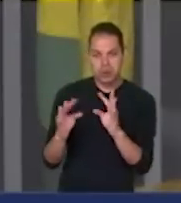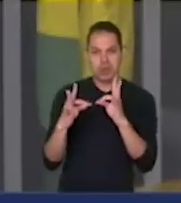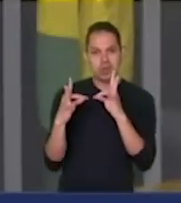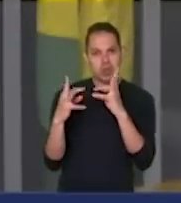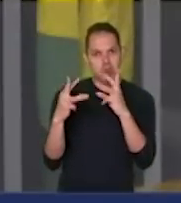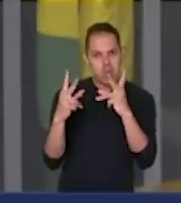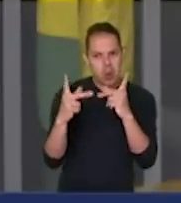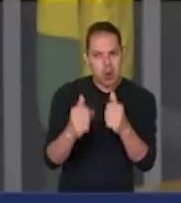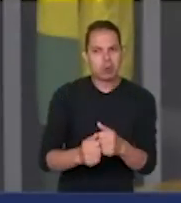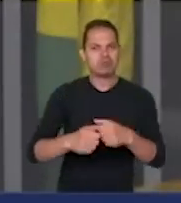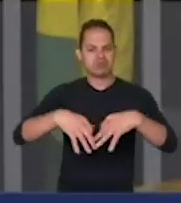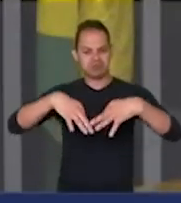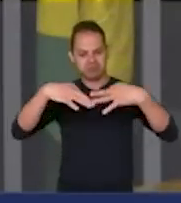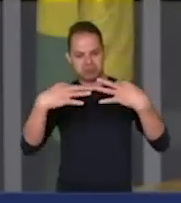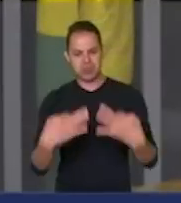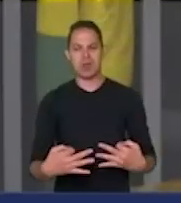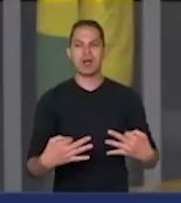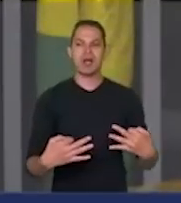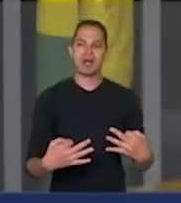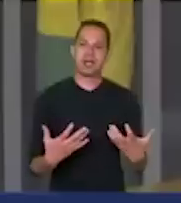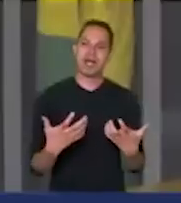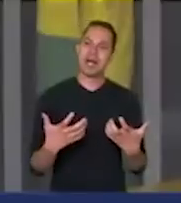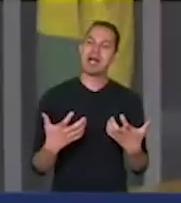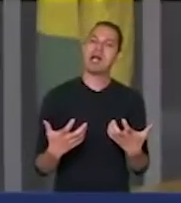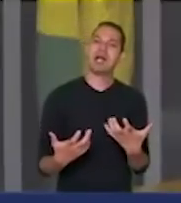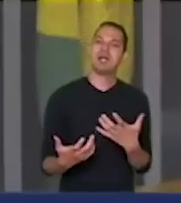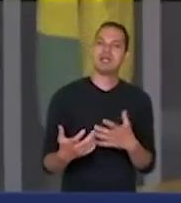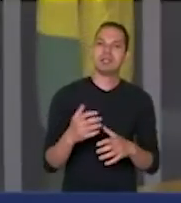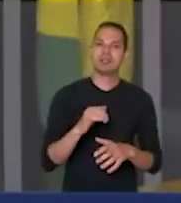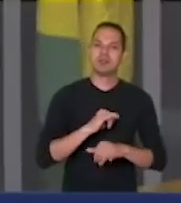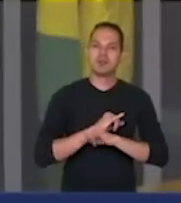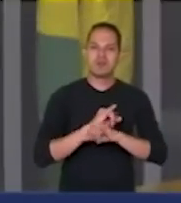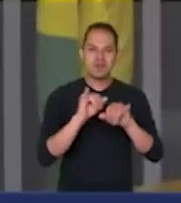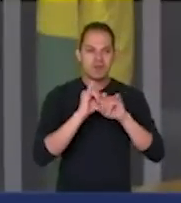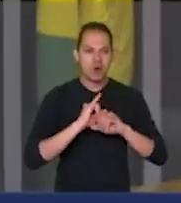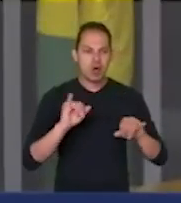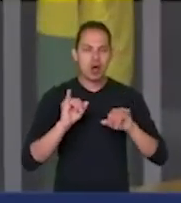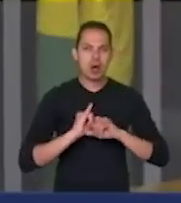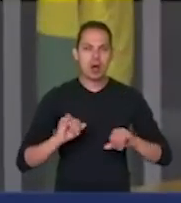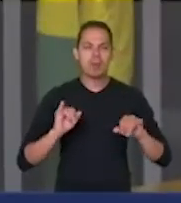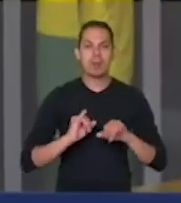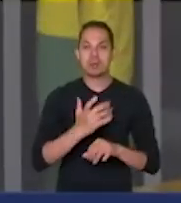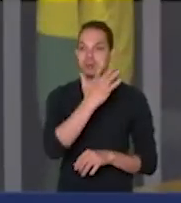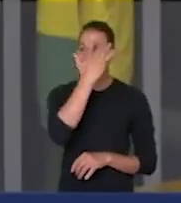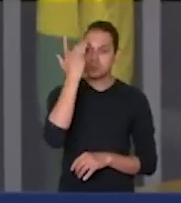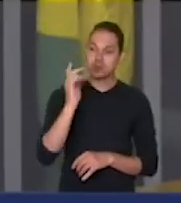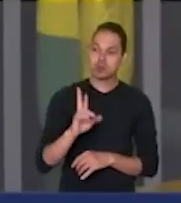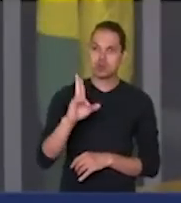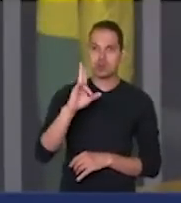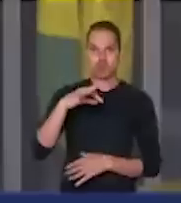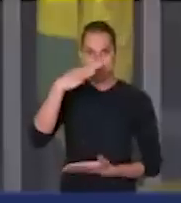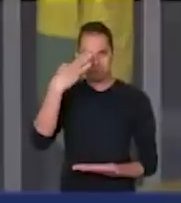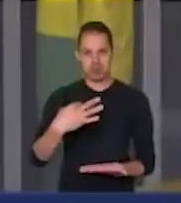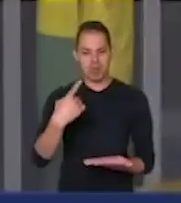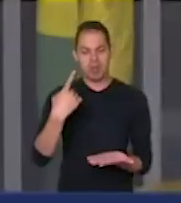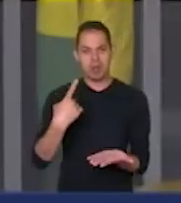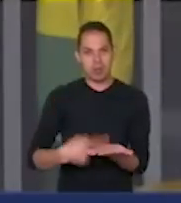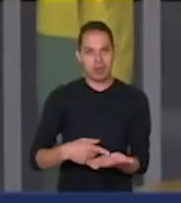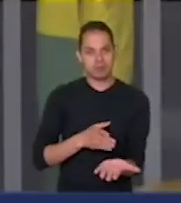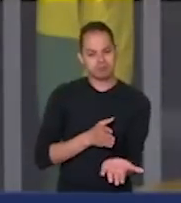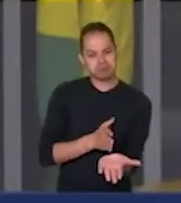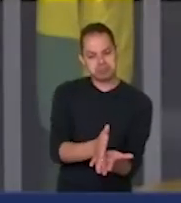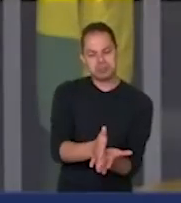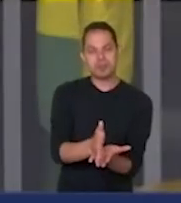e todos buscando fontes de informação com crédito e fidedigna. Retorno